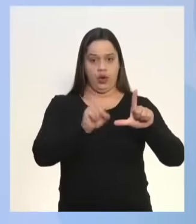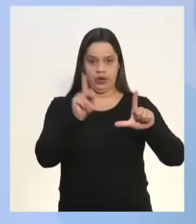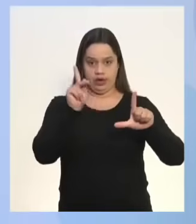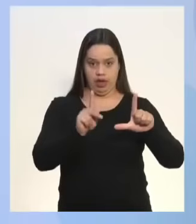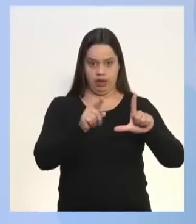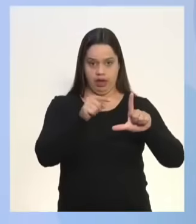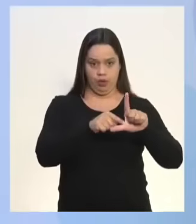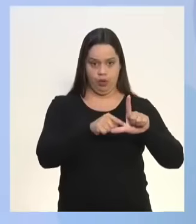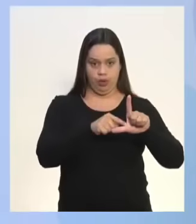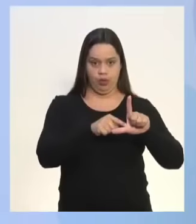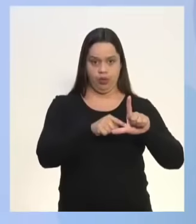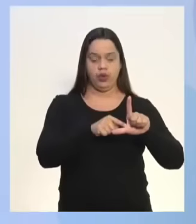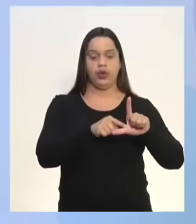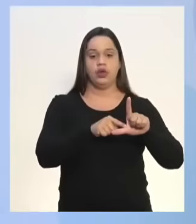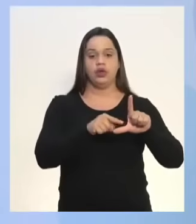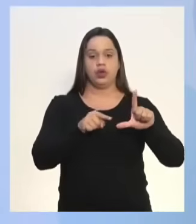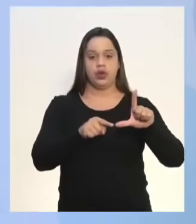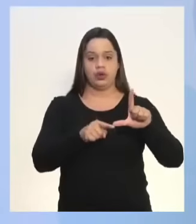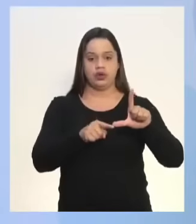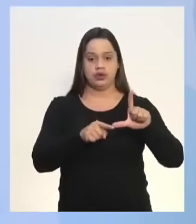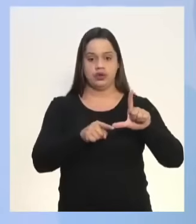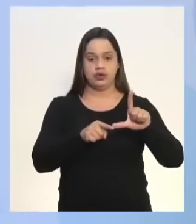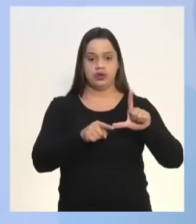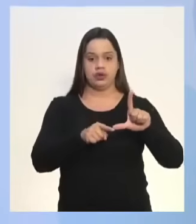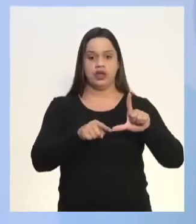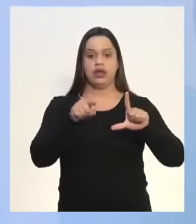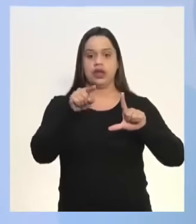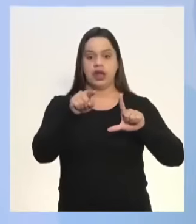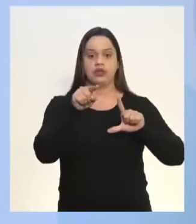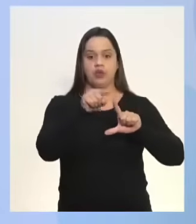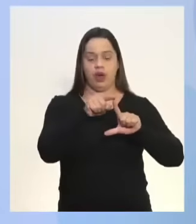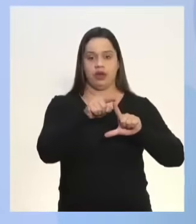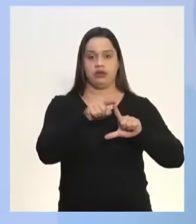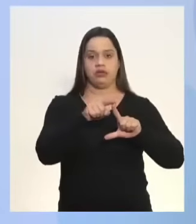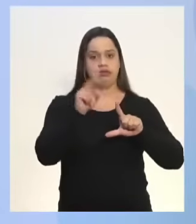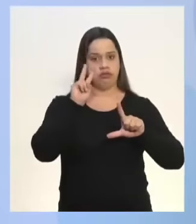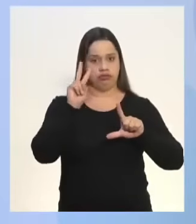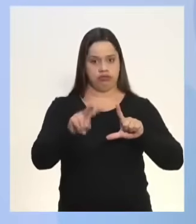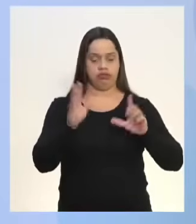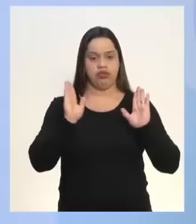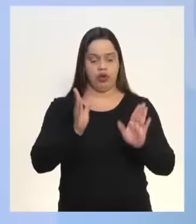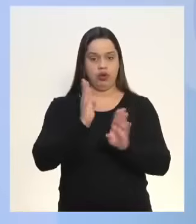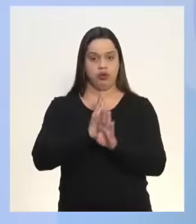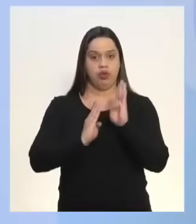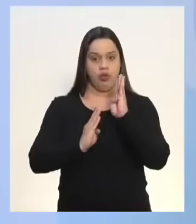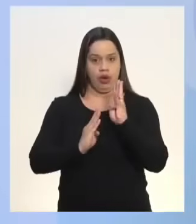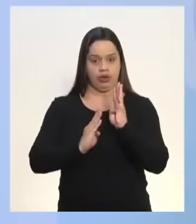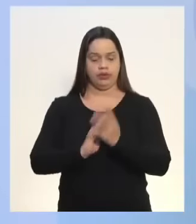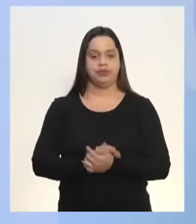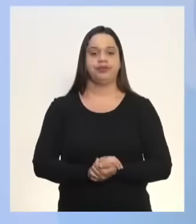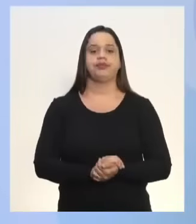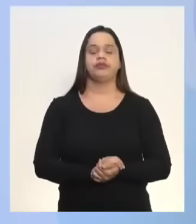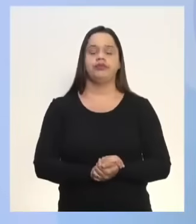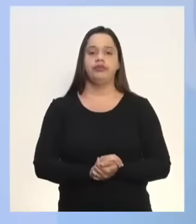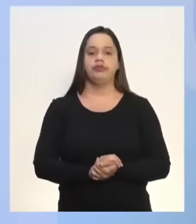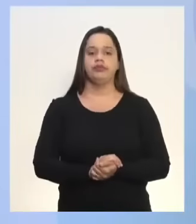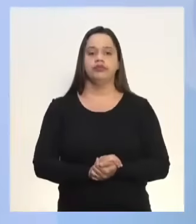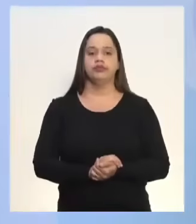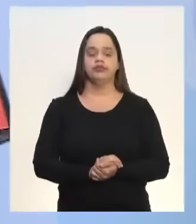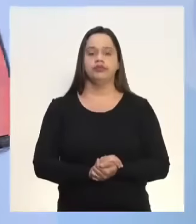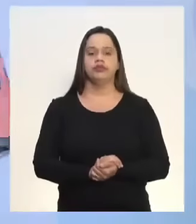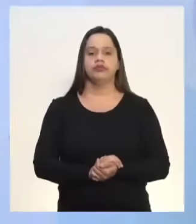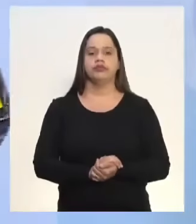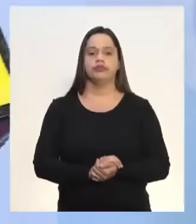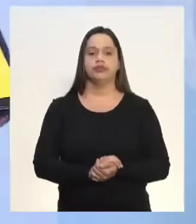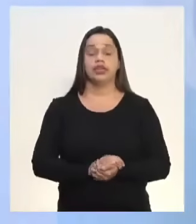Fechou. Então, 1, 2, 3, 4. Beleza. Ok? Isso. Isso.